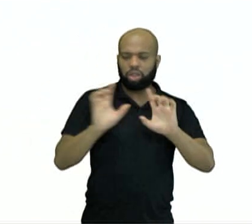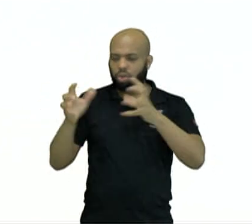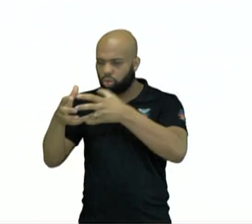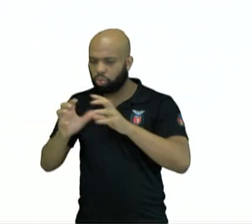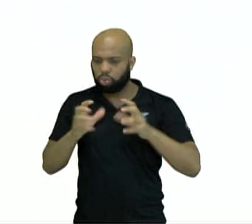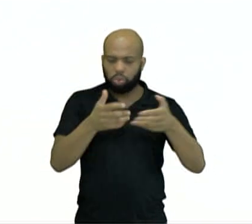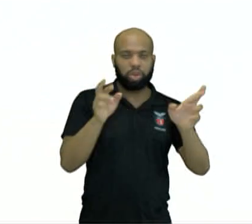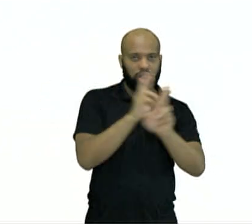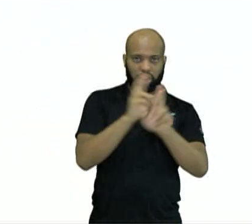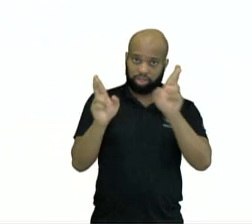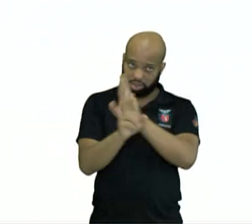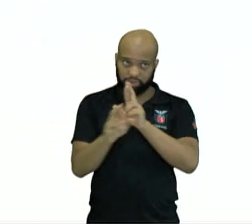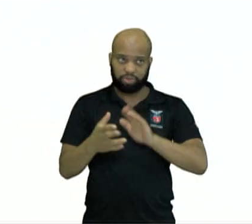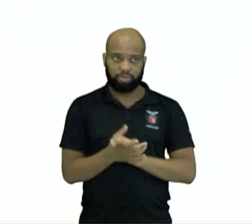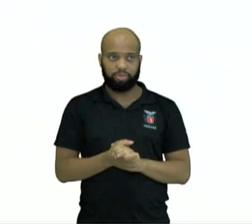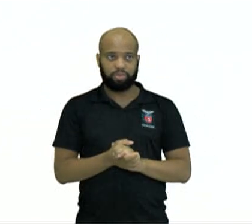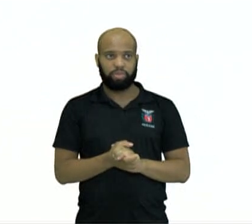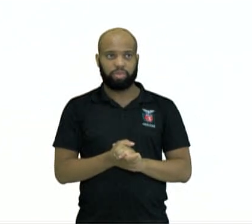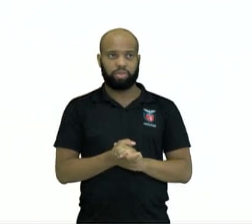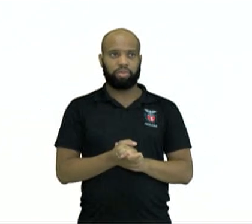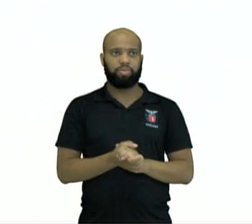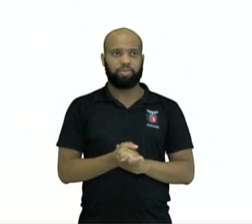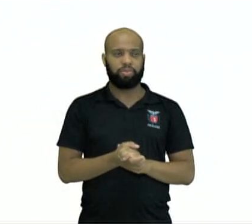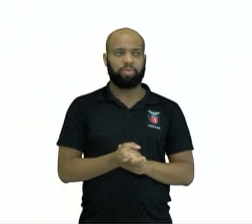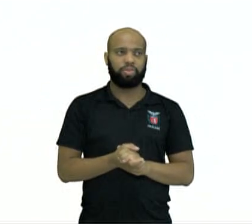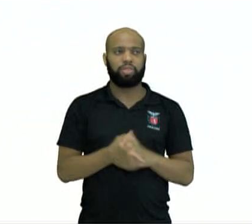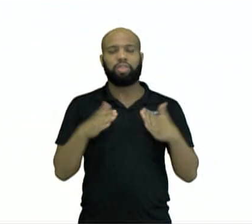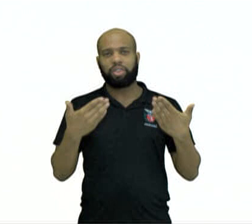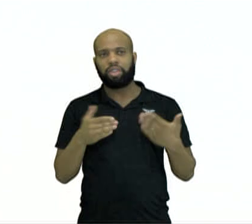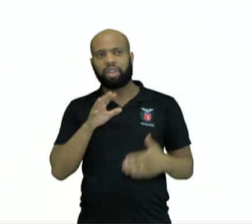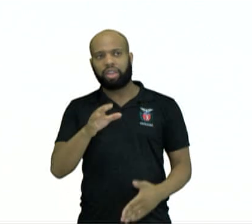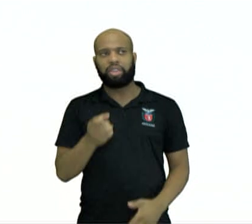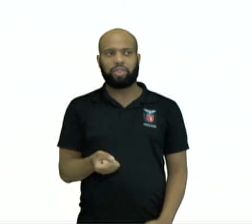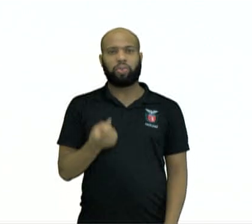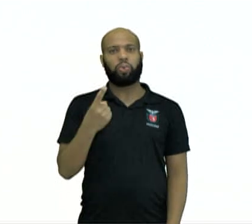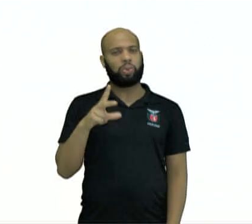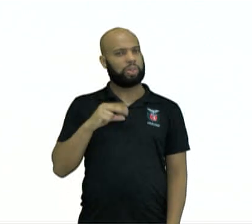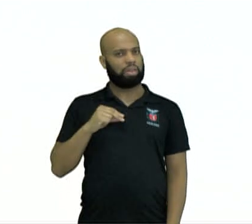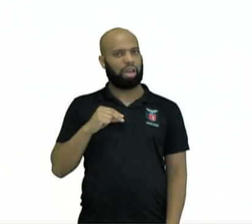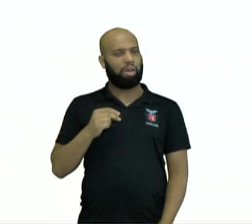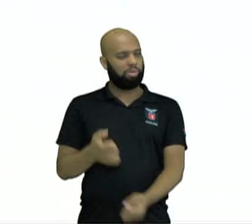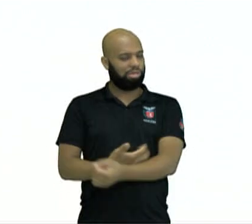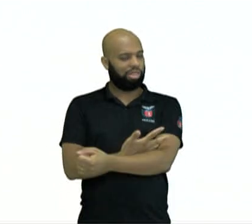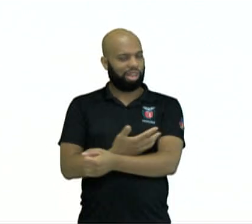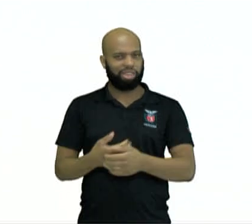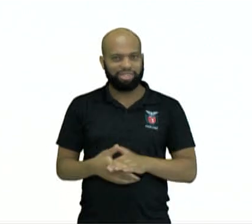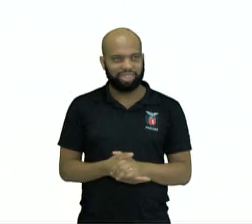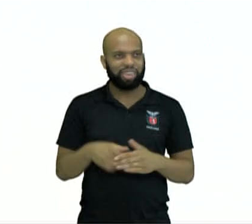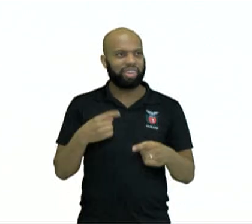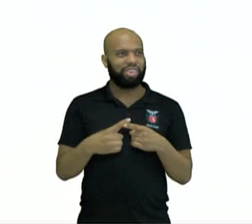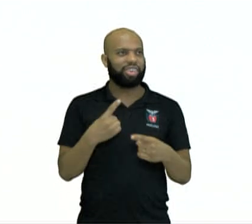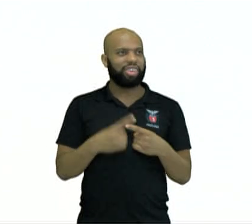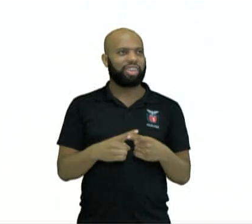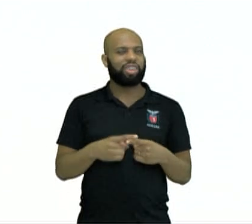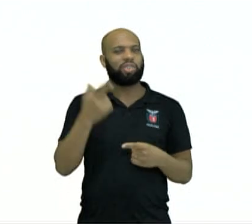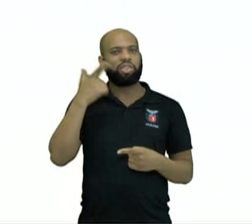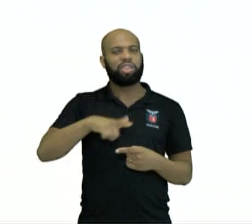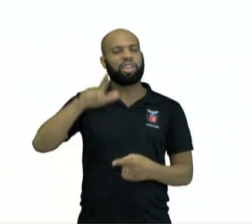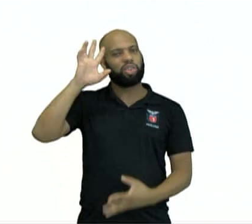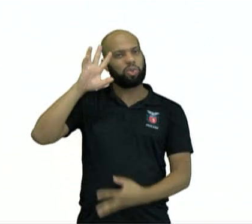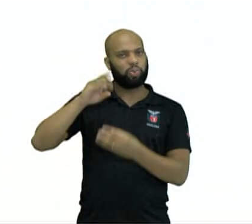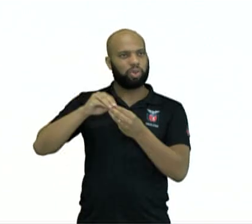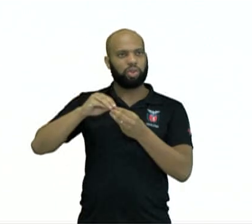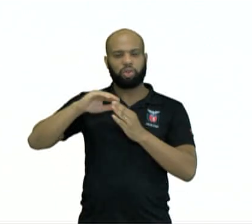na relação entre classes. Poxa vida, essa aí chega até a dar uma emoção na gente, né? Porque praticamente resume, né,